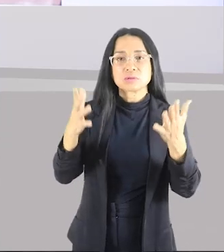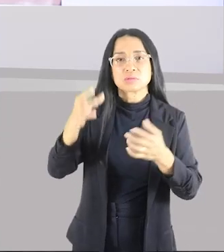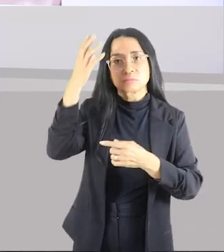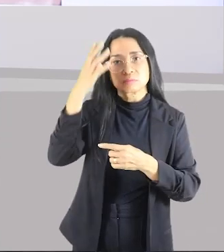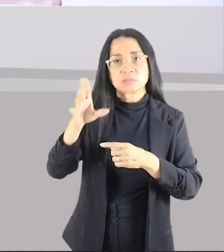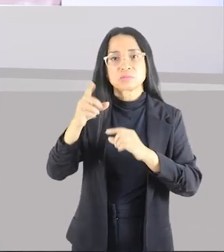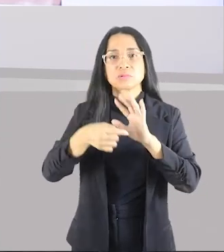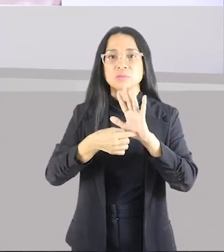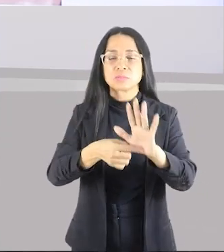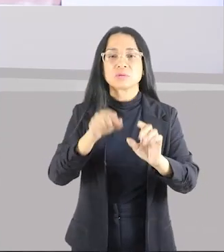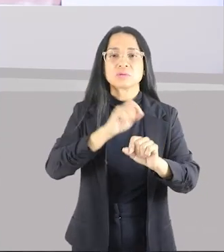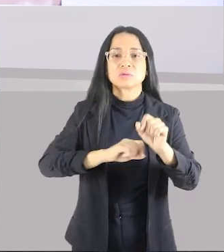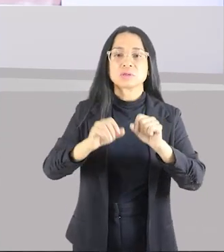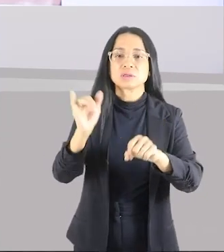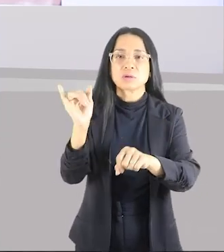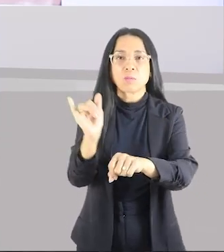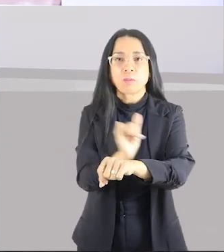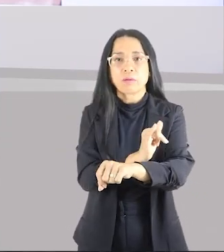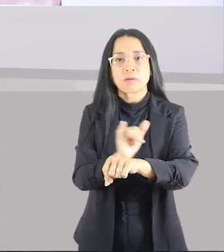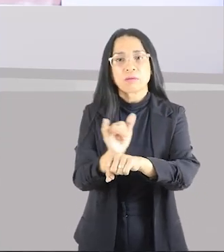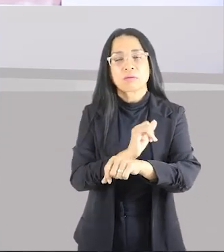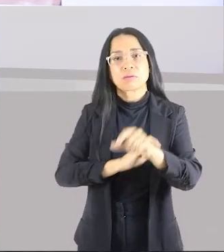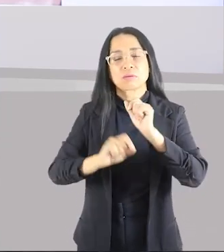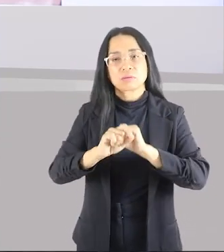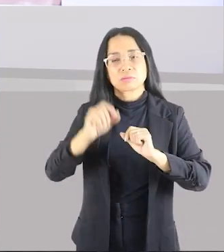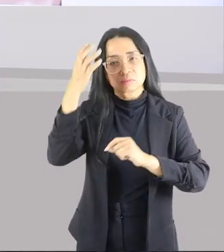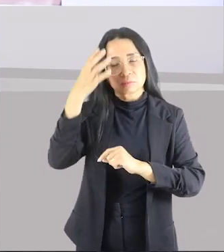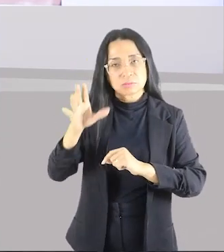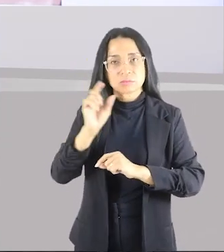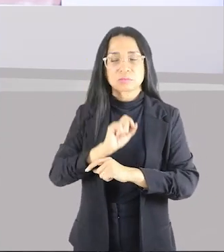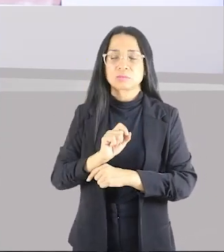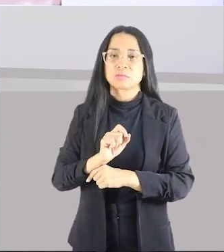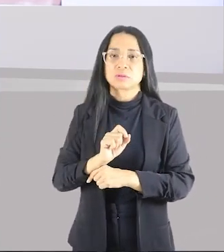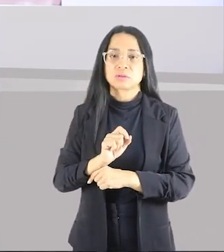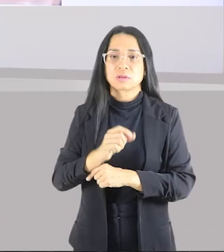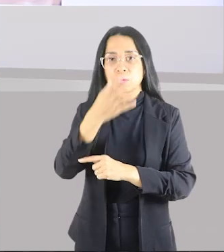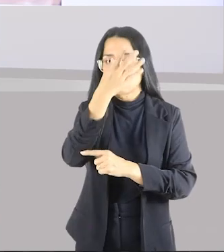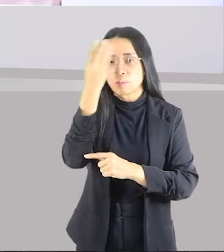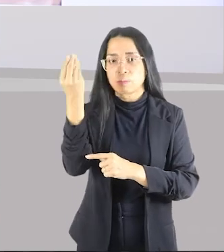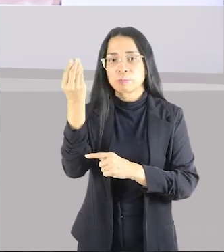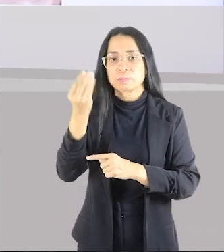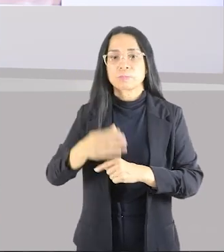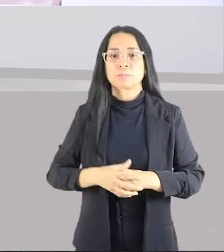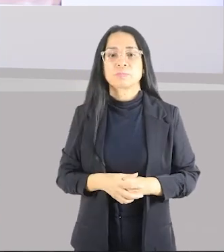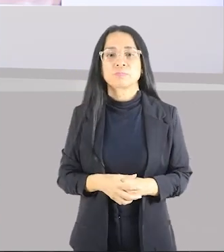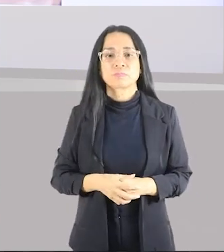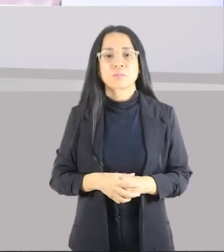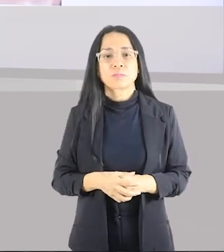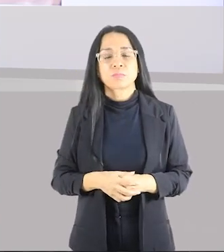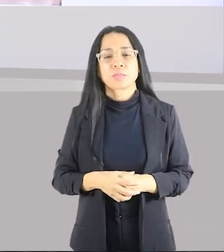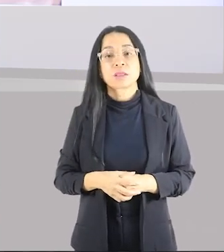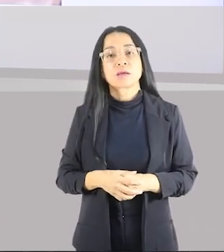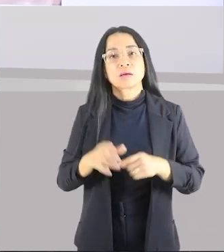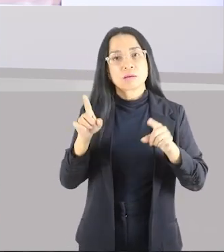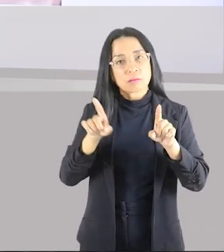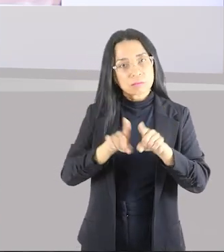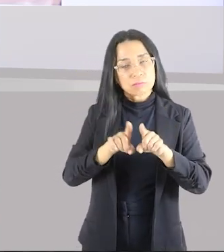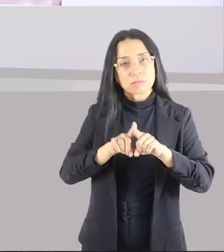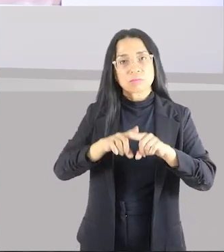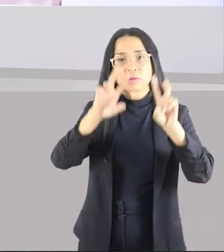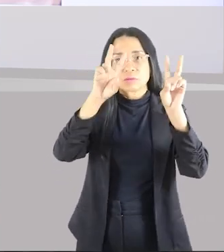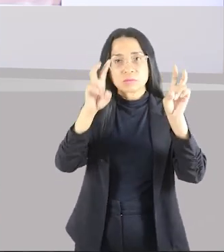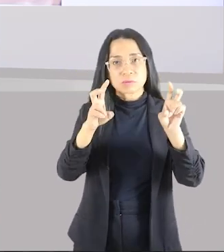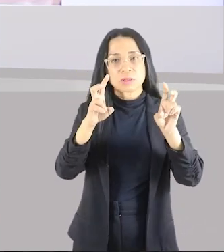projetos são grandes estratégias para que essa cultura não seja esquecida. Então, o tema da redação também pode